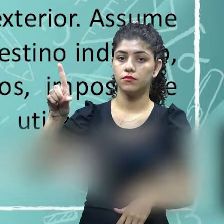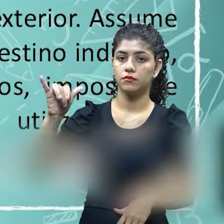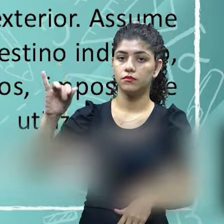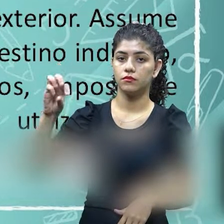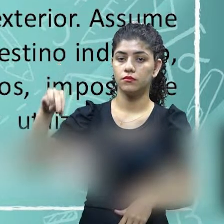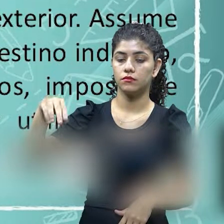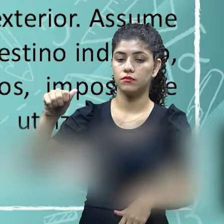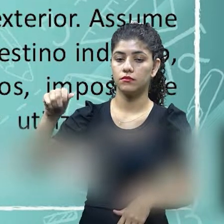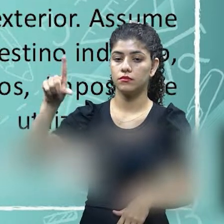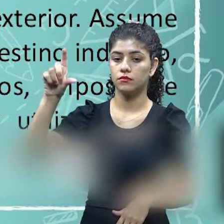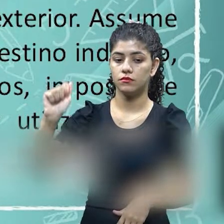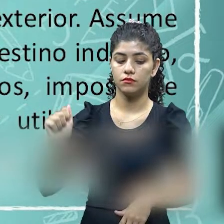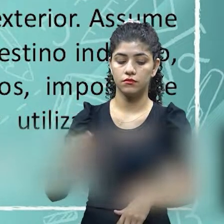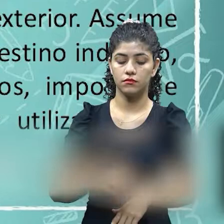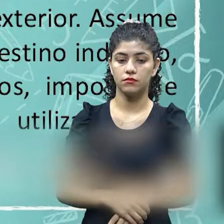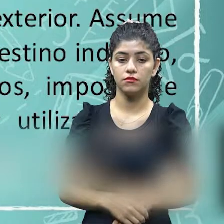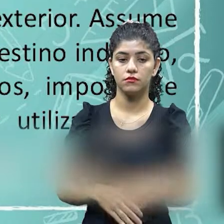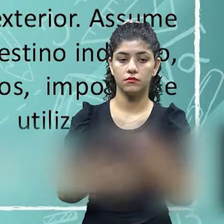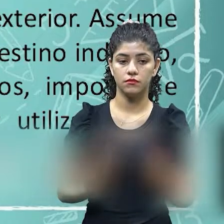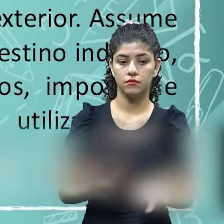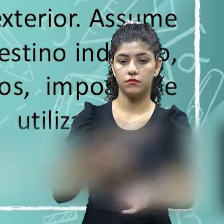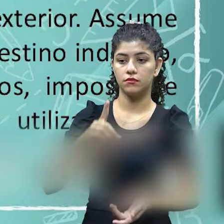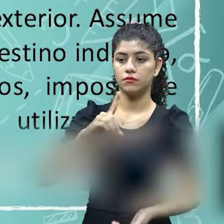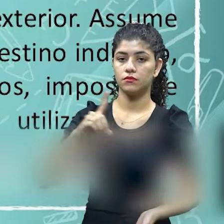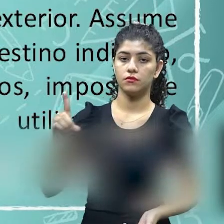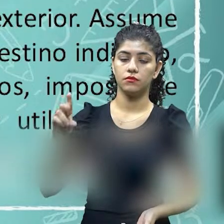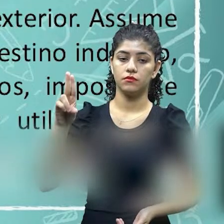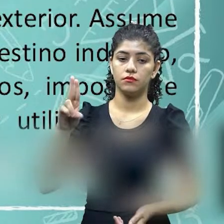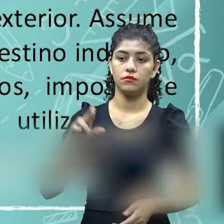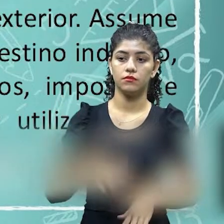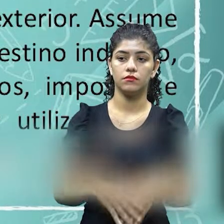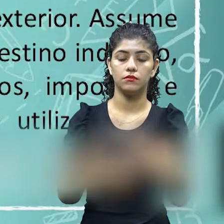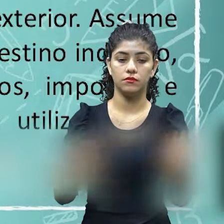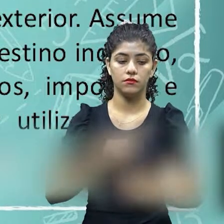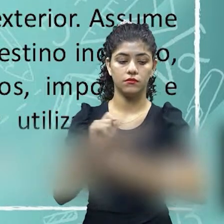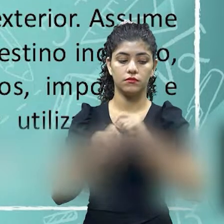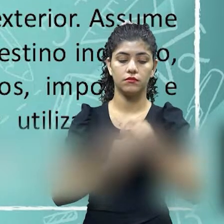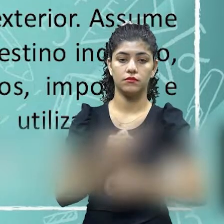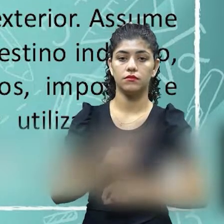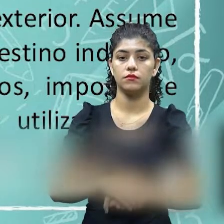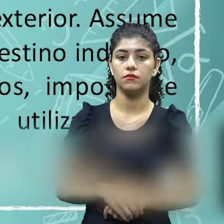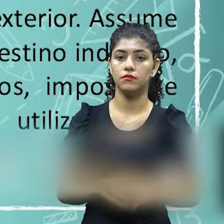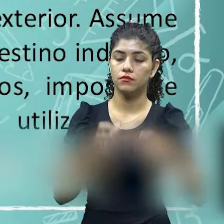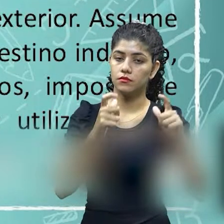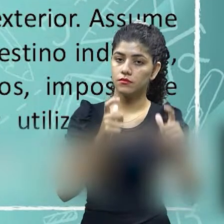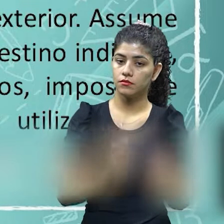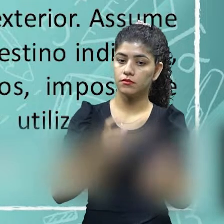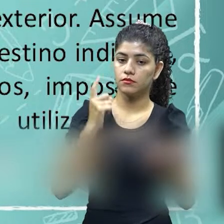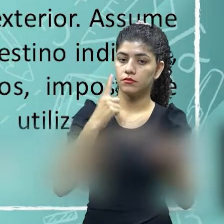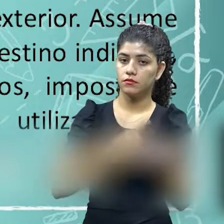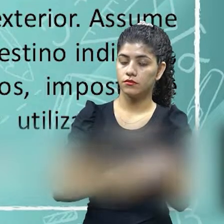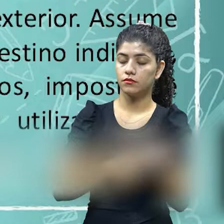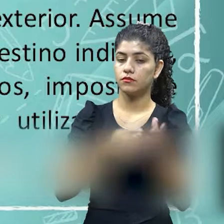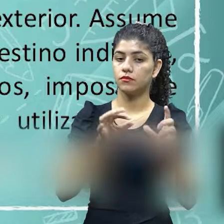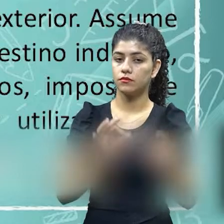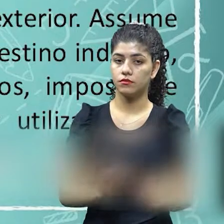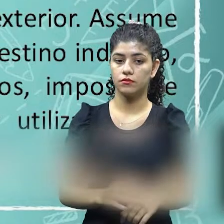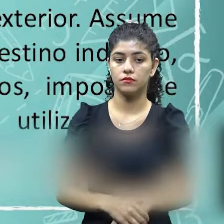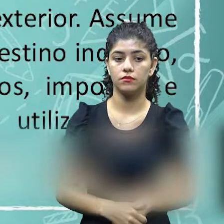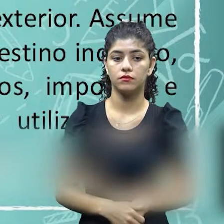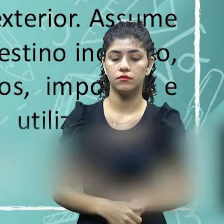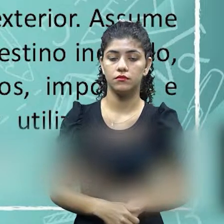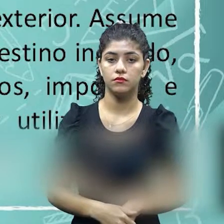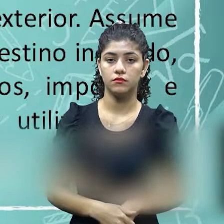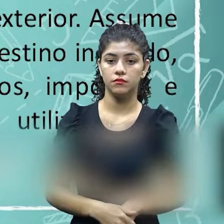exportador deve colocar a mercadoria à disposição do importador no local e ponto designado no exterior.